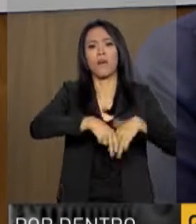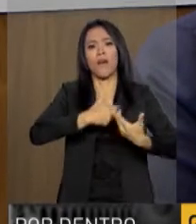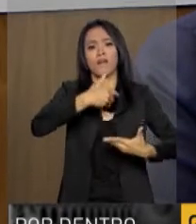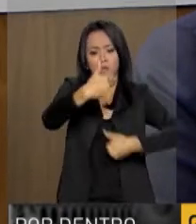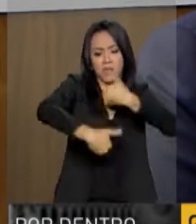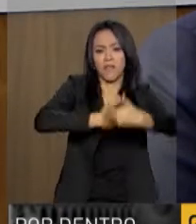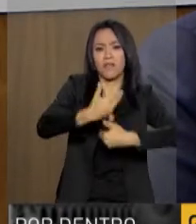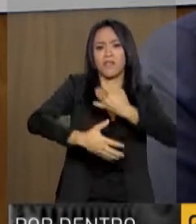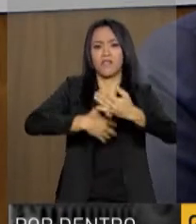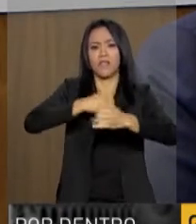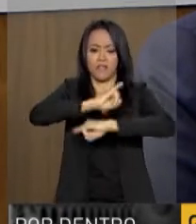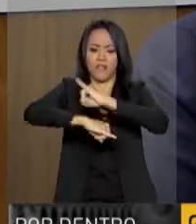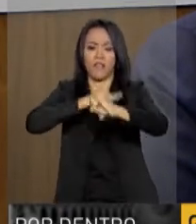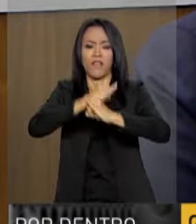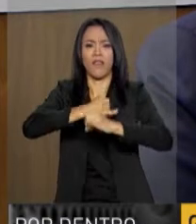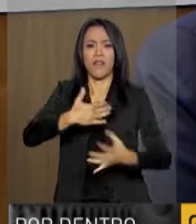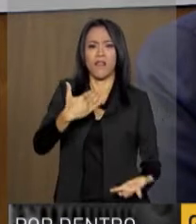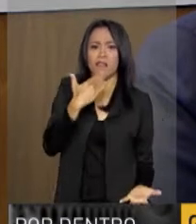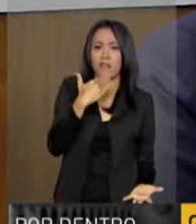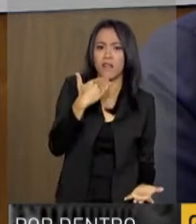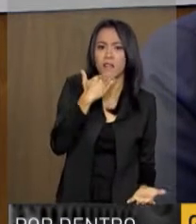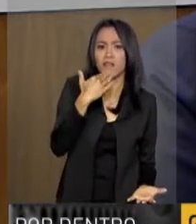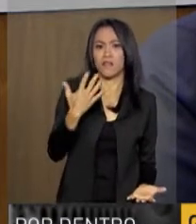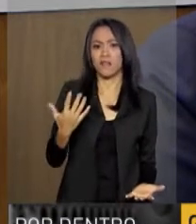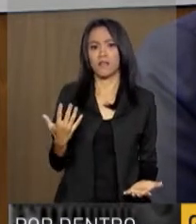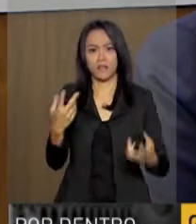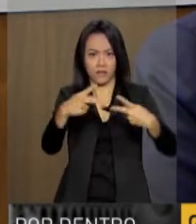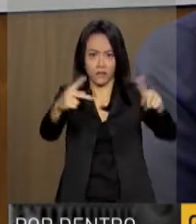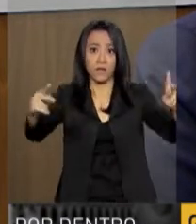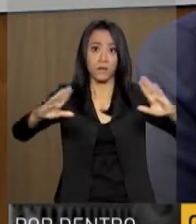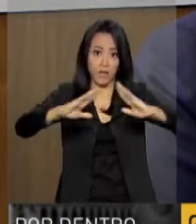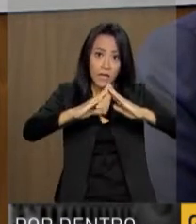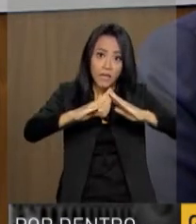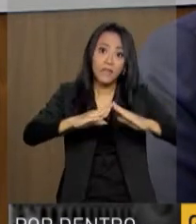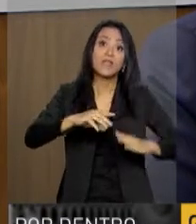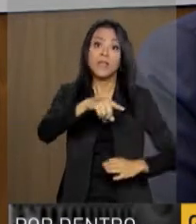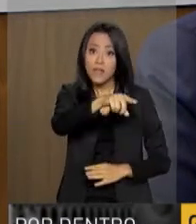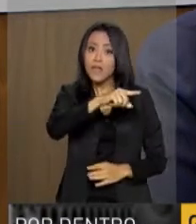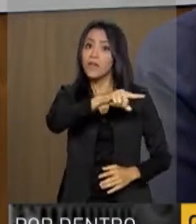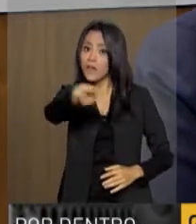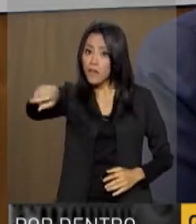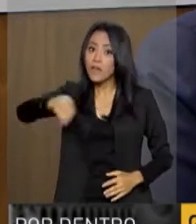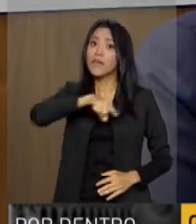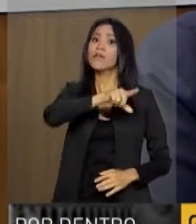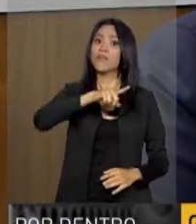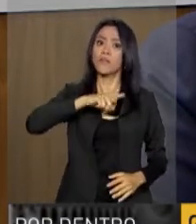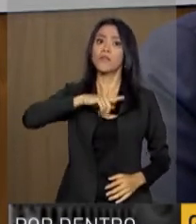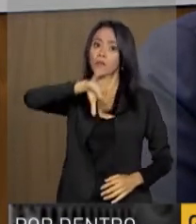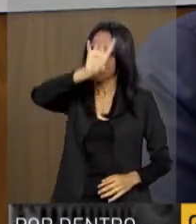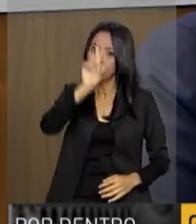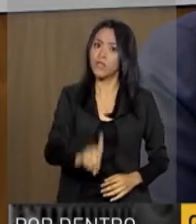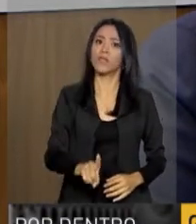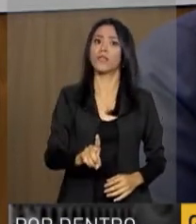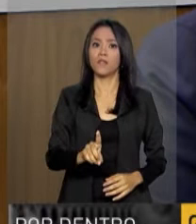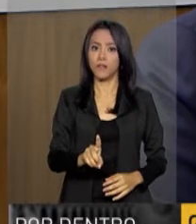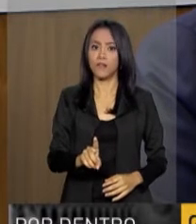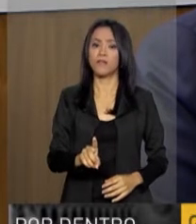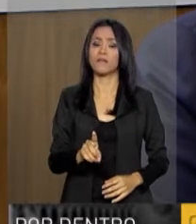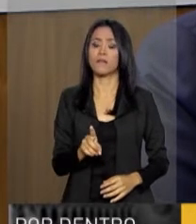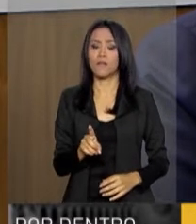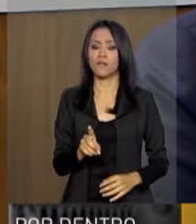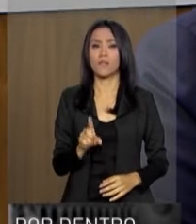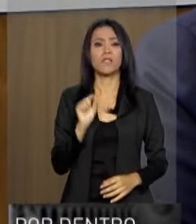no seu equipamento público no celular eles têm o direito e aliás o dever o dever seja não é